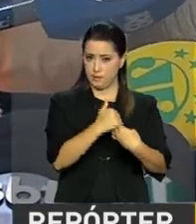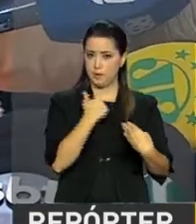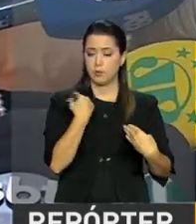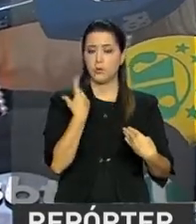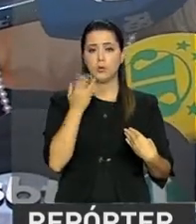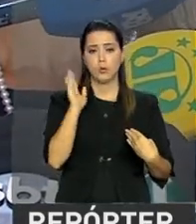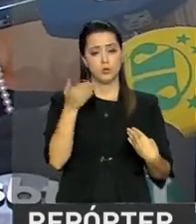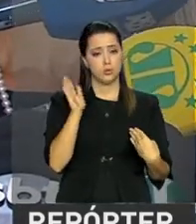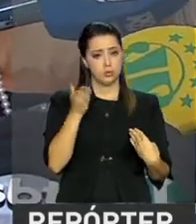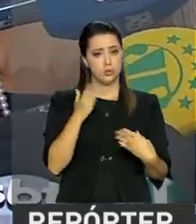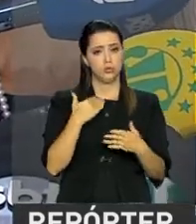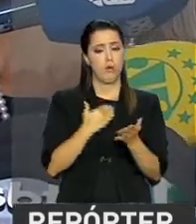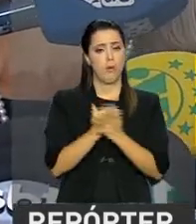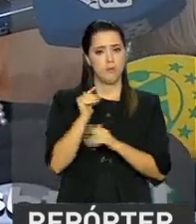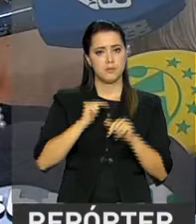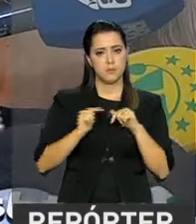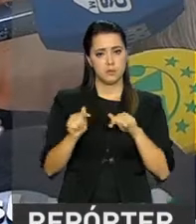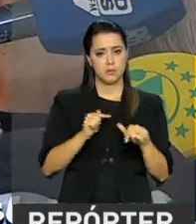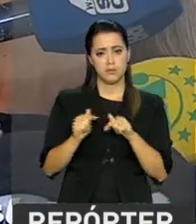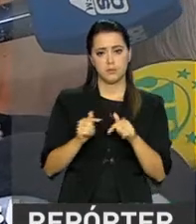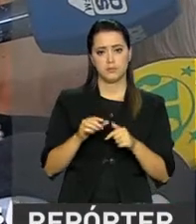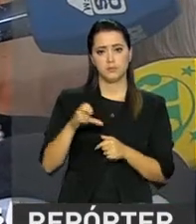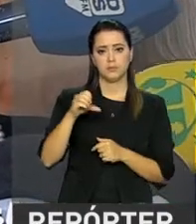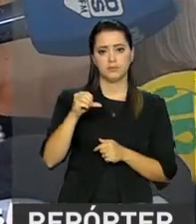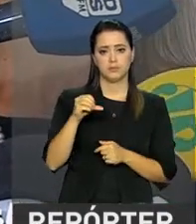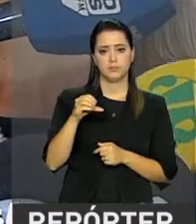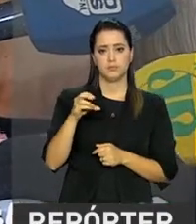implantar ou está em implantação